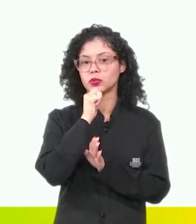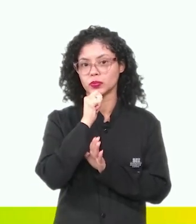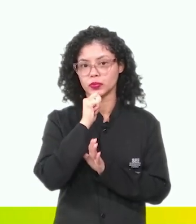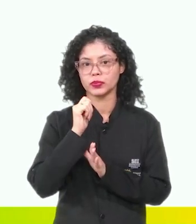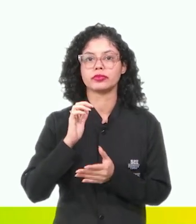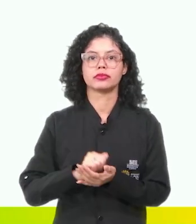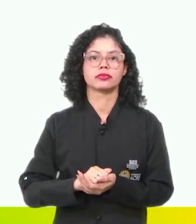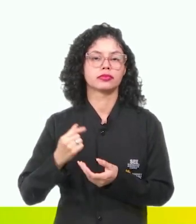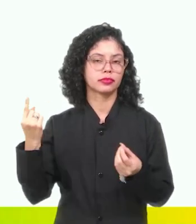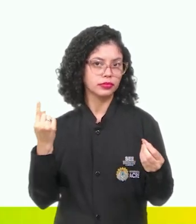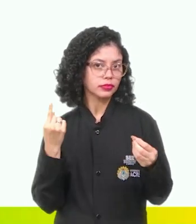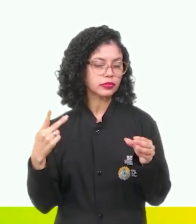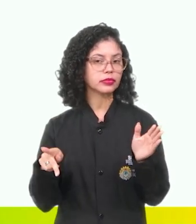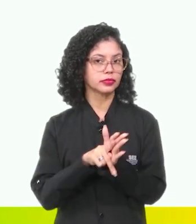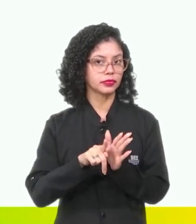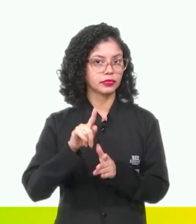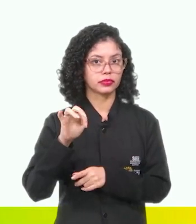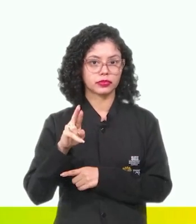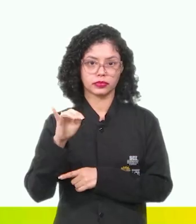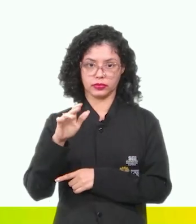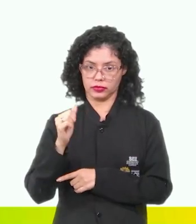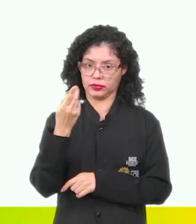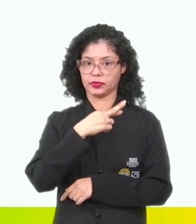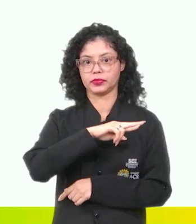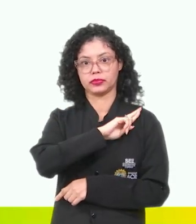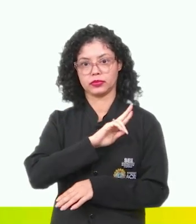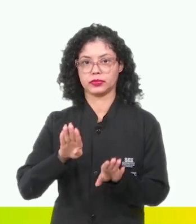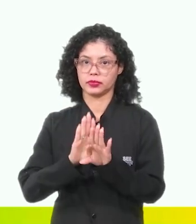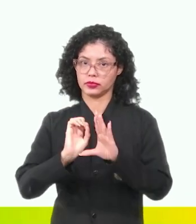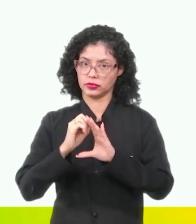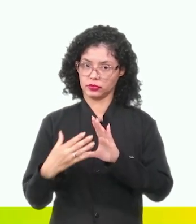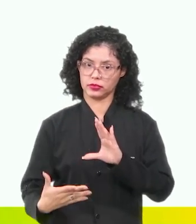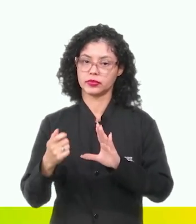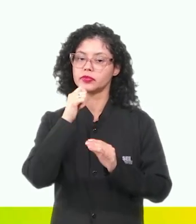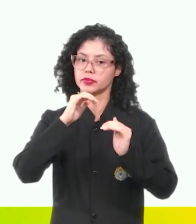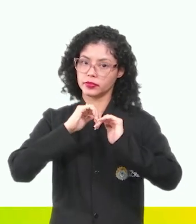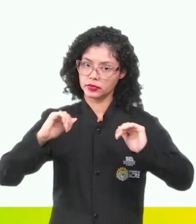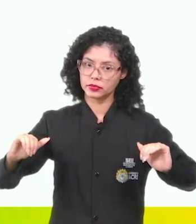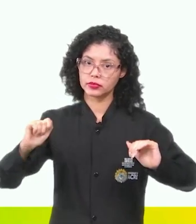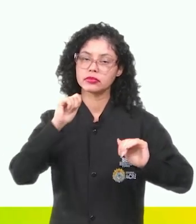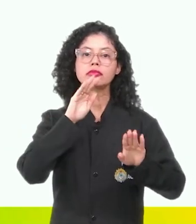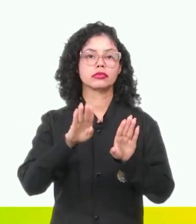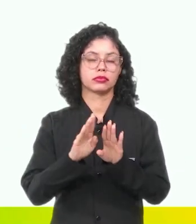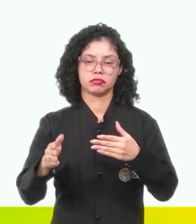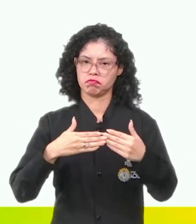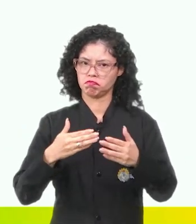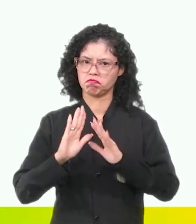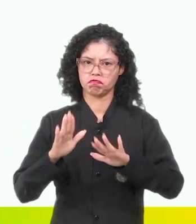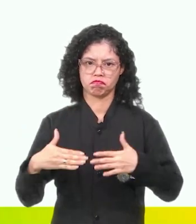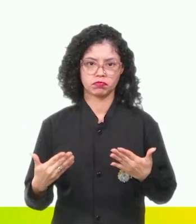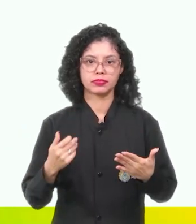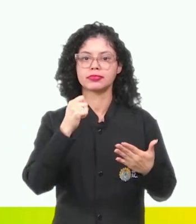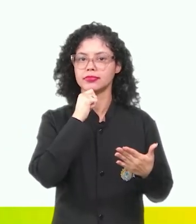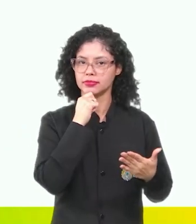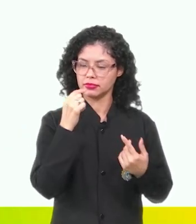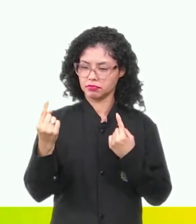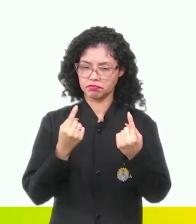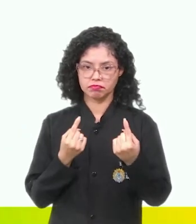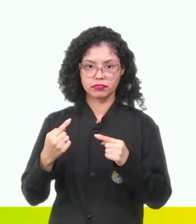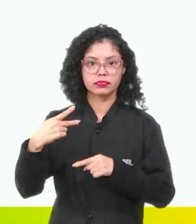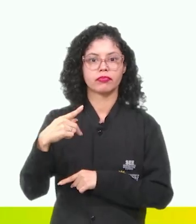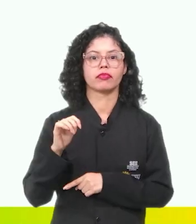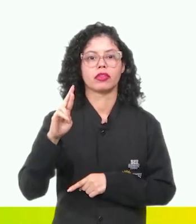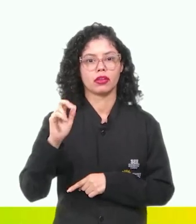gametas, o par de fatores responsável por uma característica separa-se independentemente de outro par